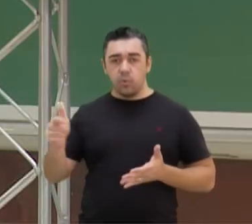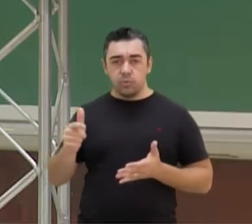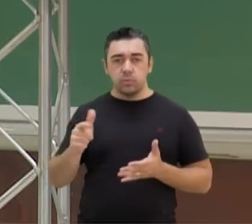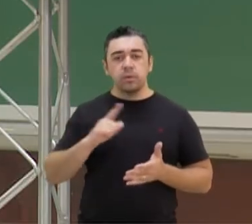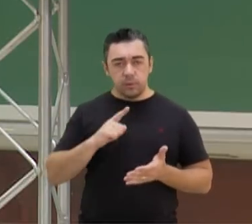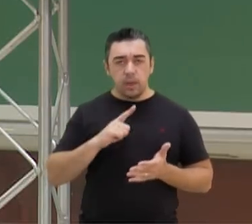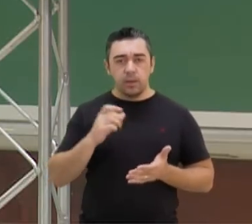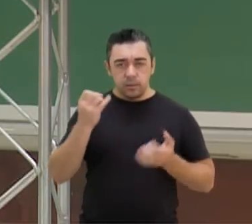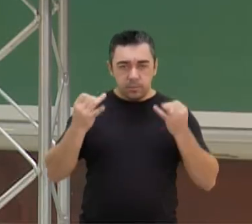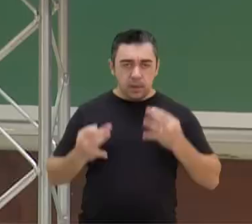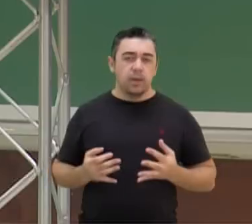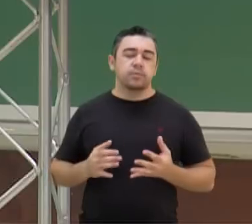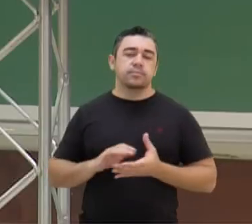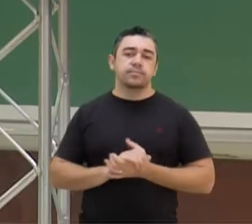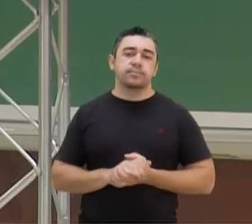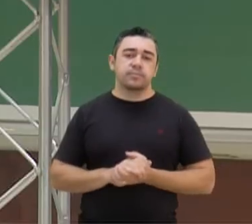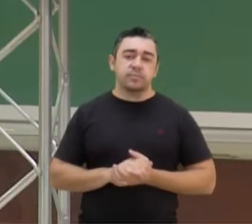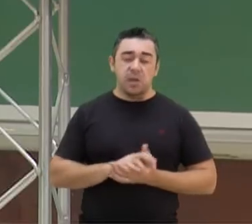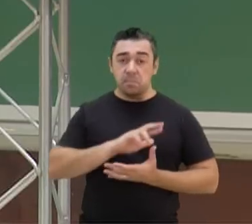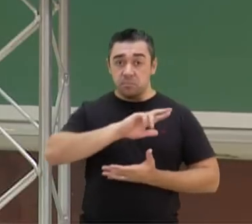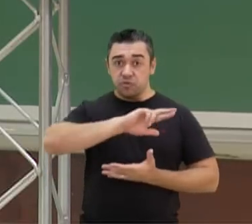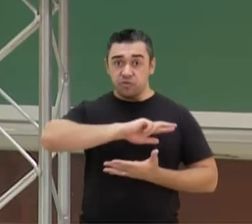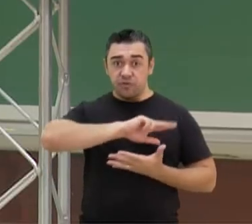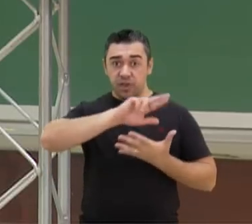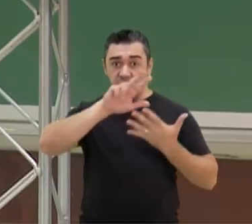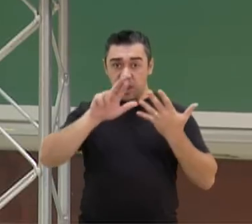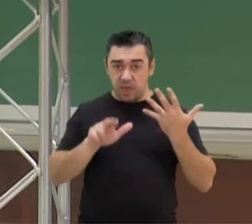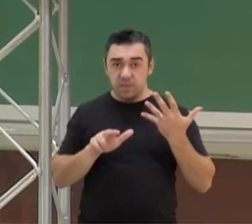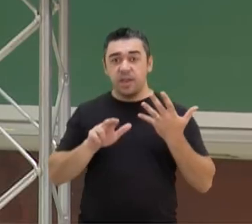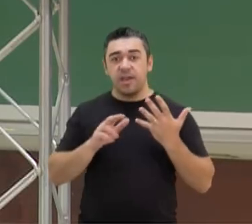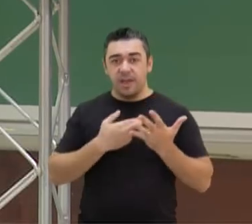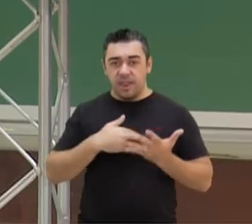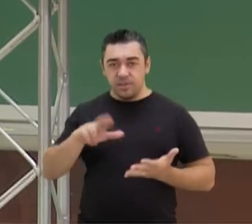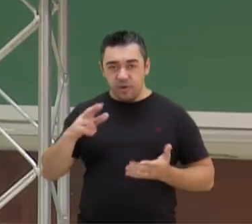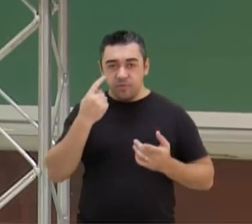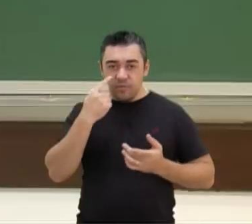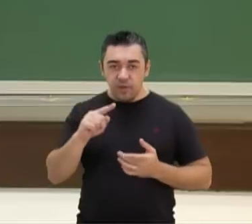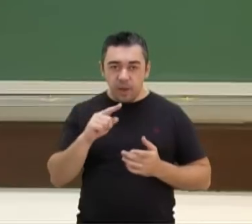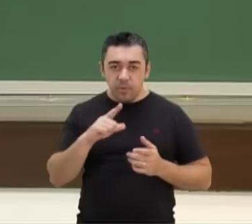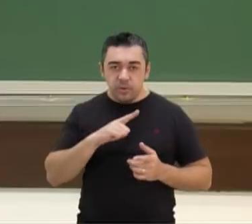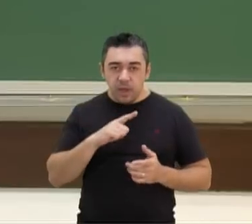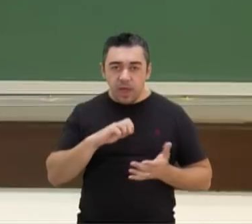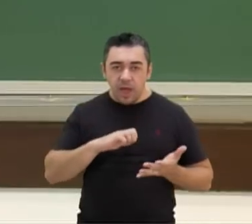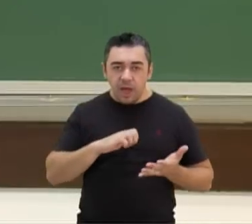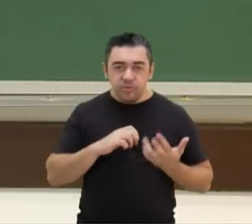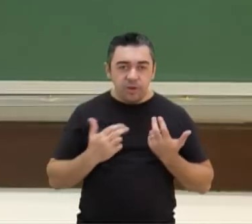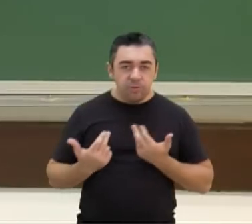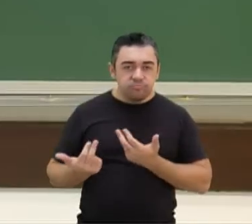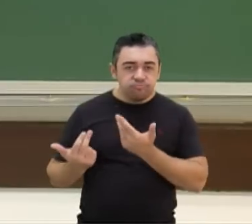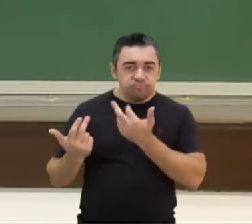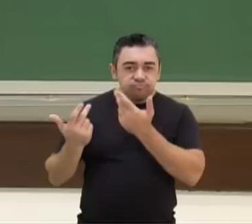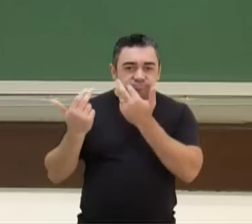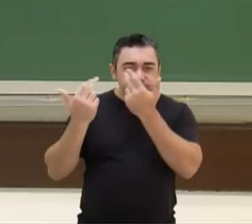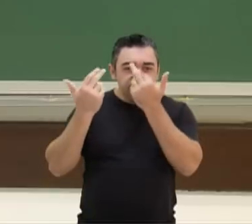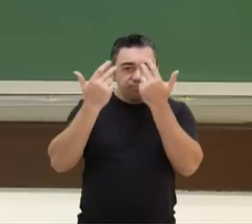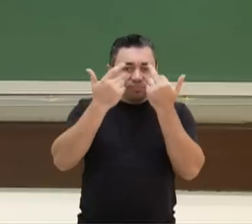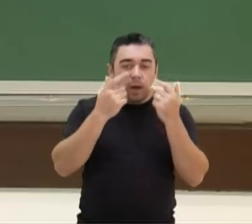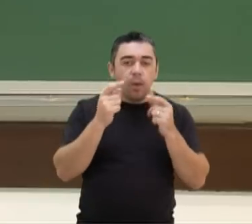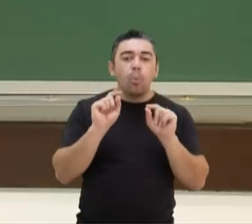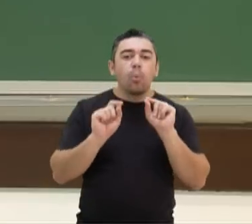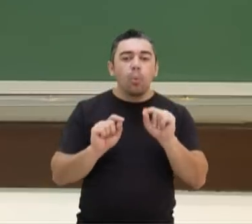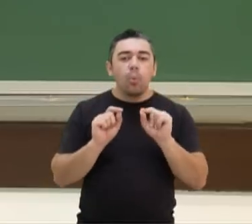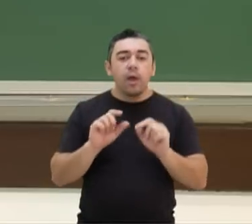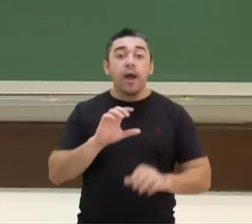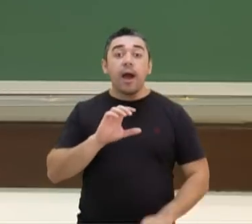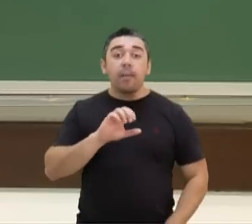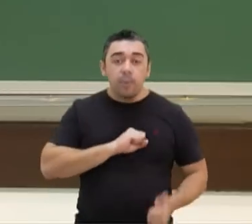Torá. Embora as religiões tenham diferenças, pudemos ver aqui que elas têm algo em comum. Todas pregam o amor,